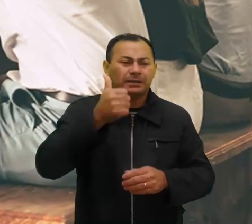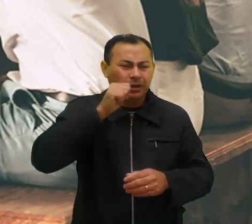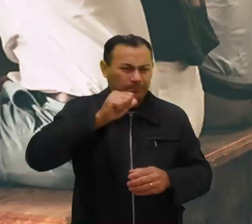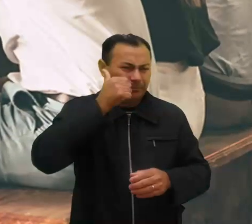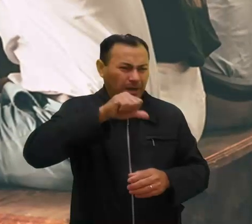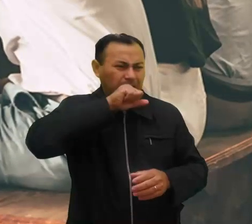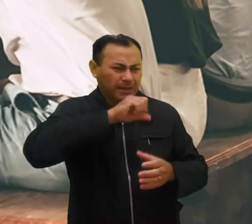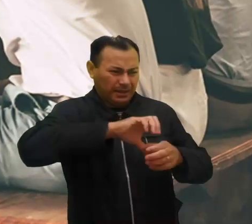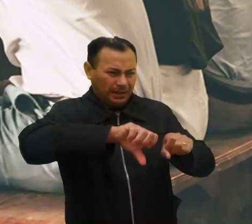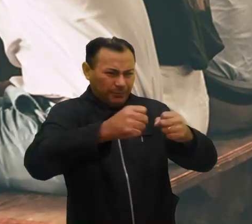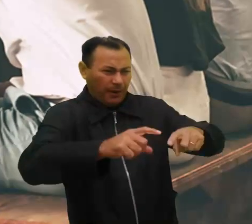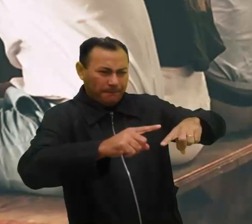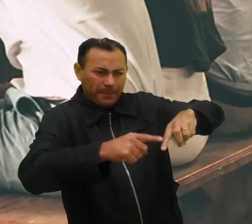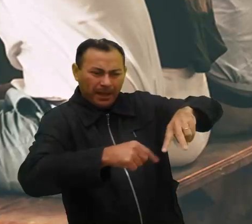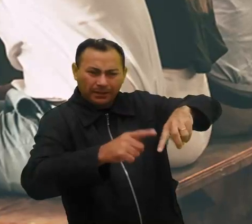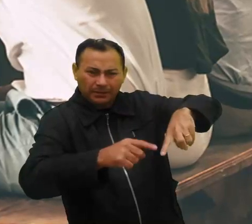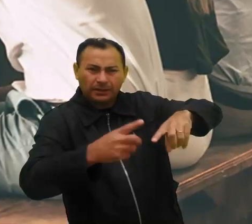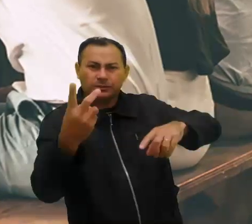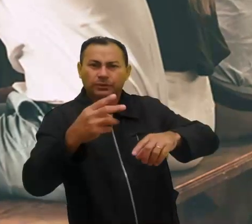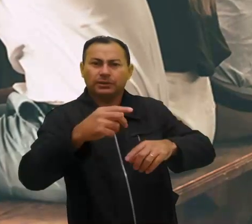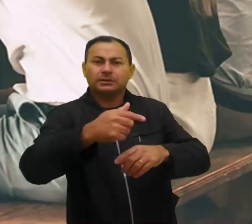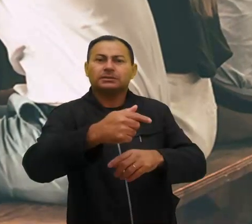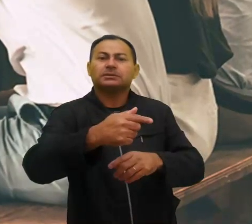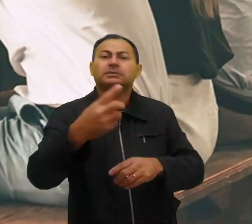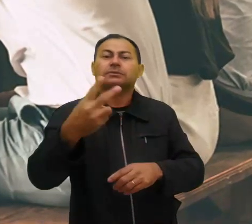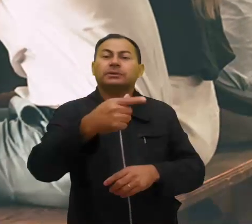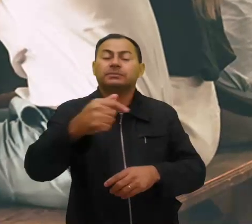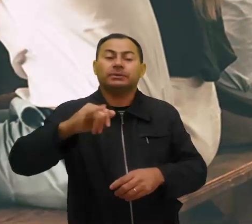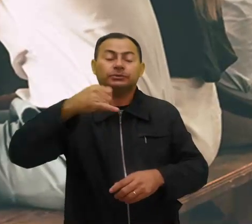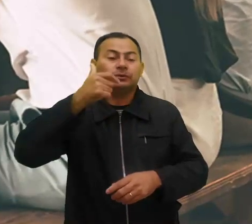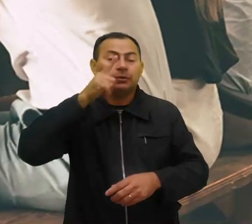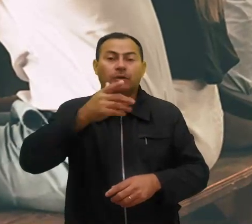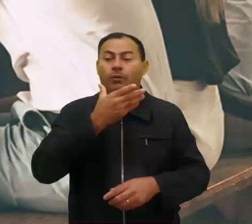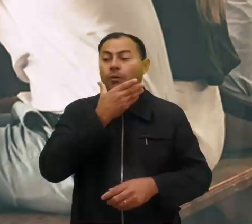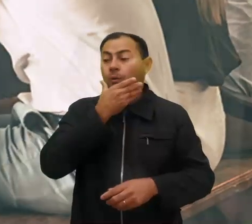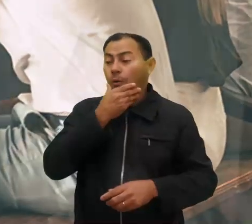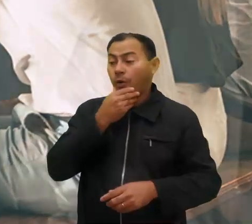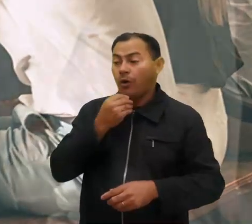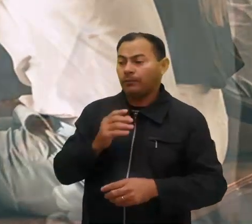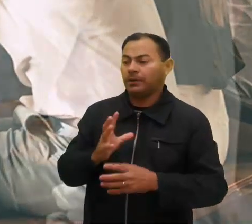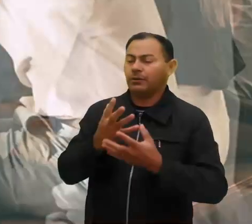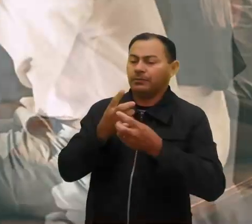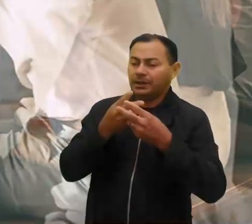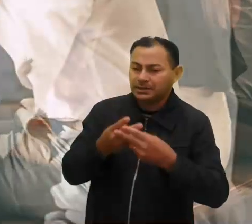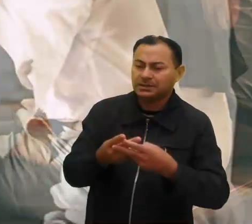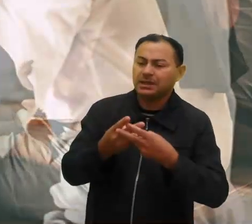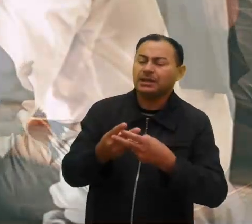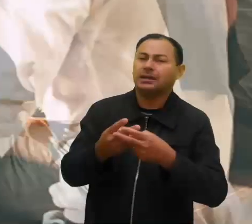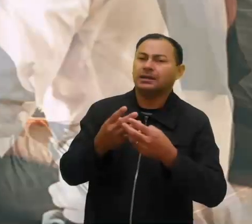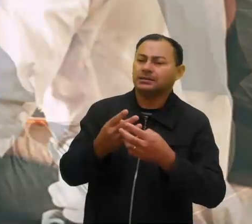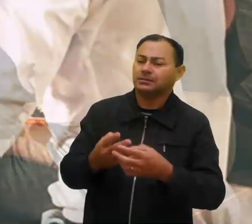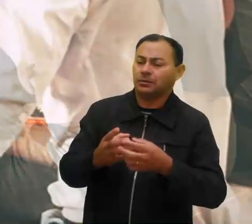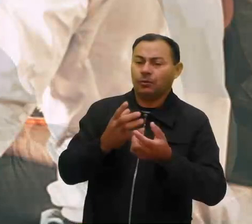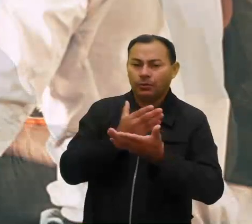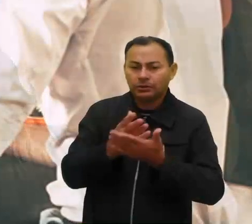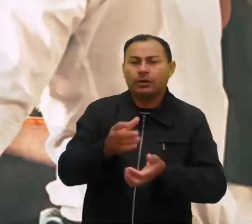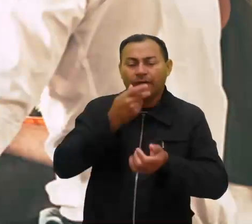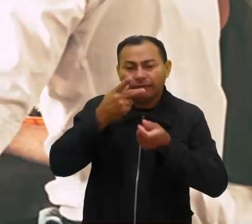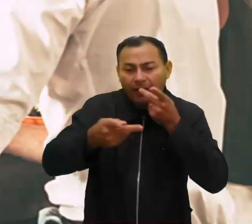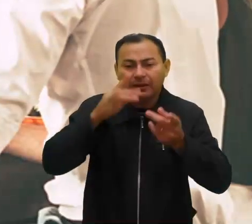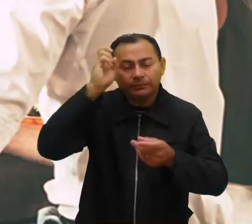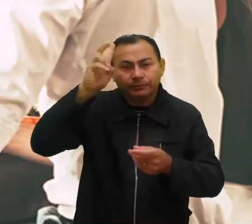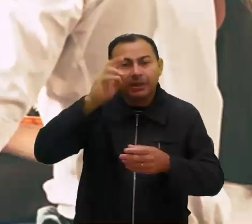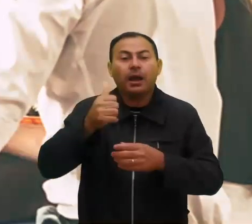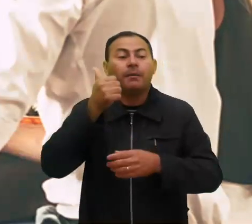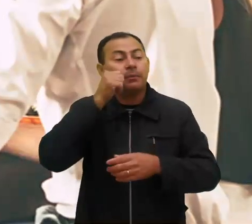lembra? Ah, foi na primeira. O homem, muito paciente, continua a narração. Mas como a mulher sabe